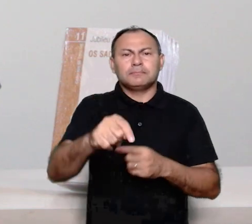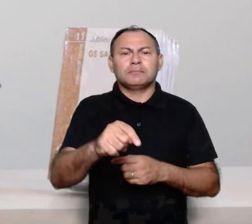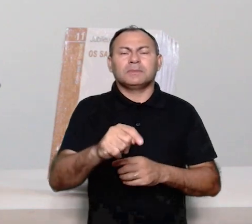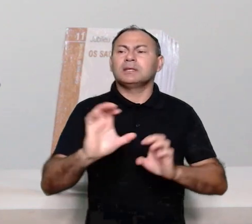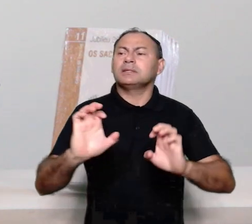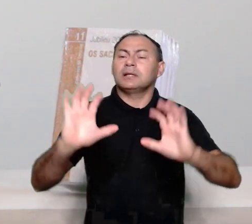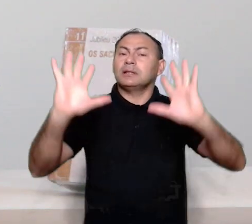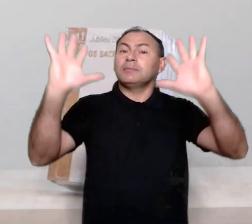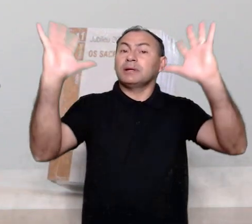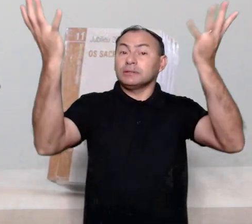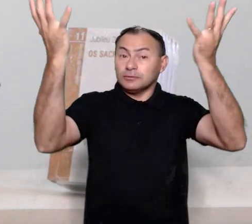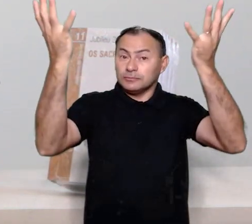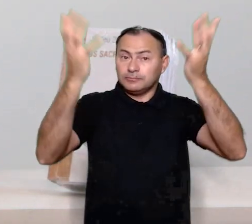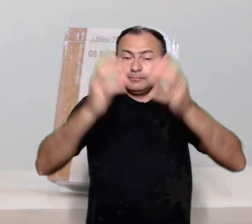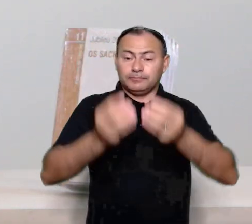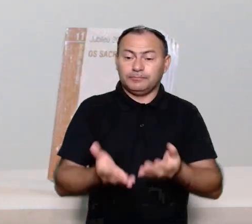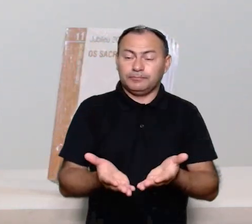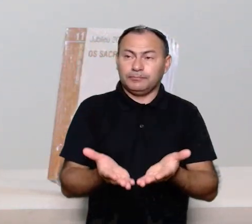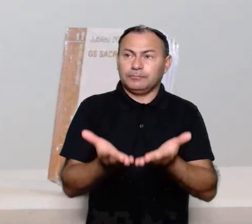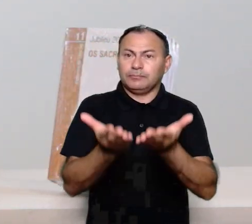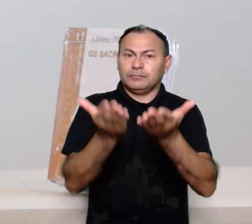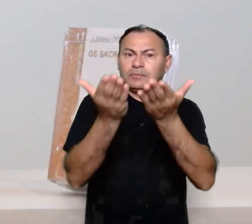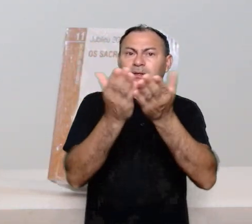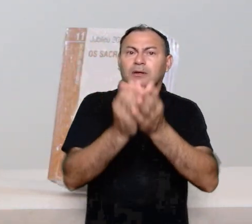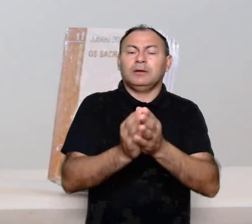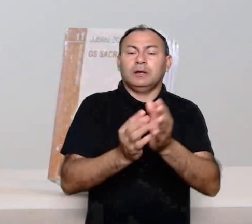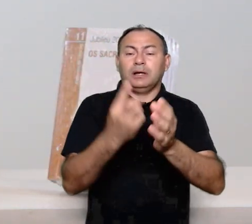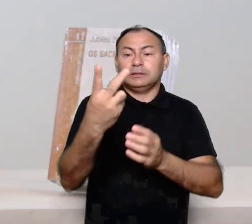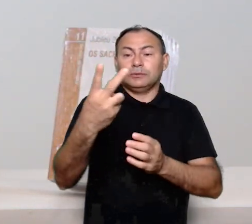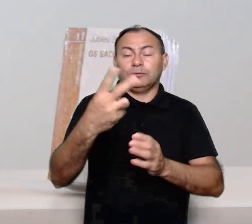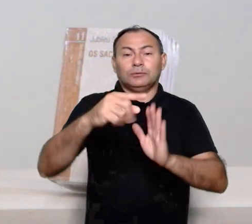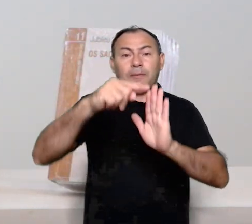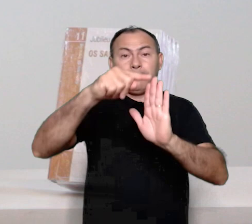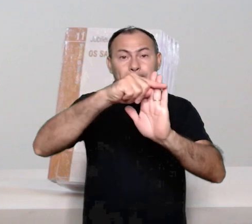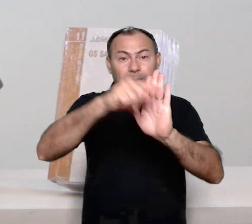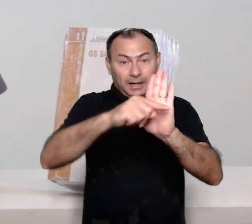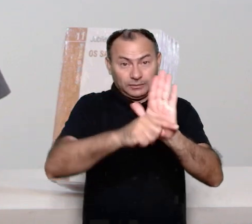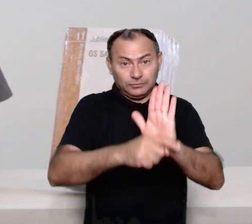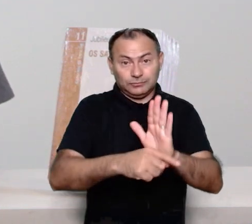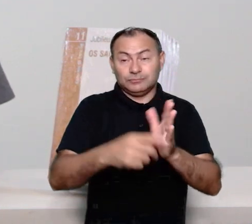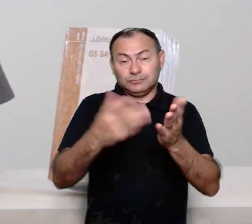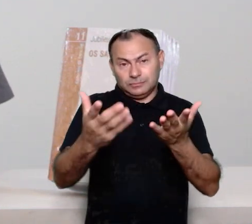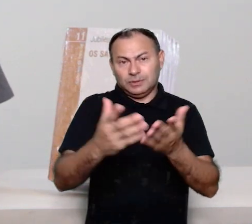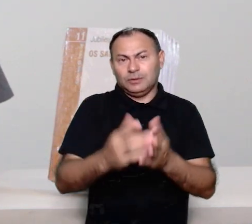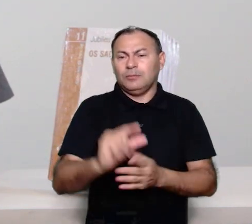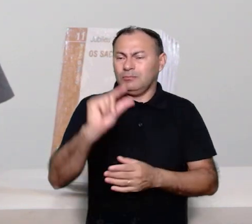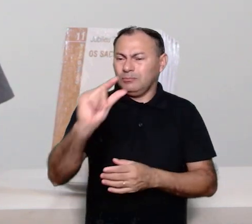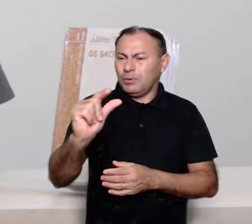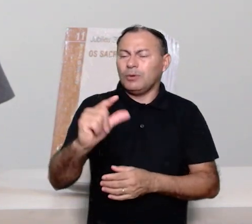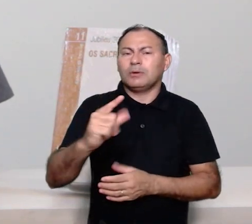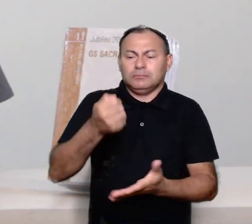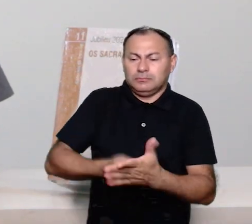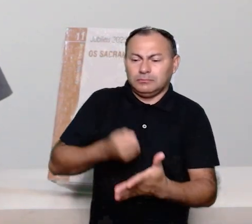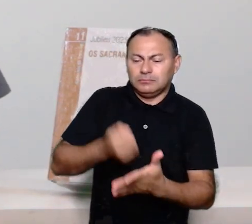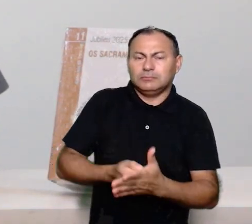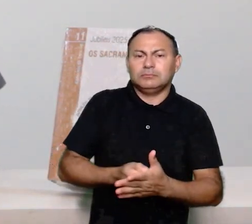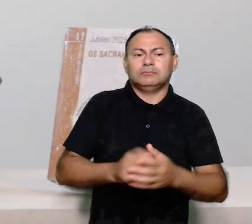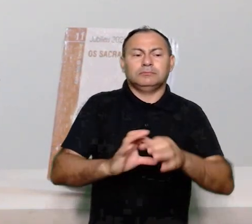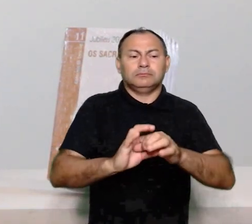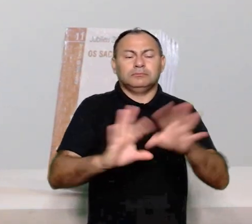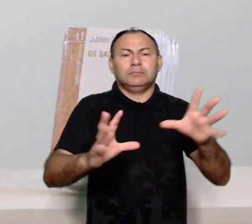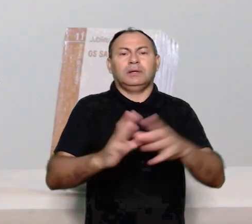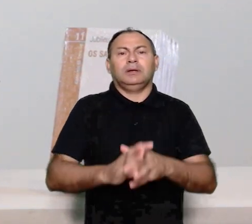questão celebrativa é levada a segundo plano, onde pouco exige-se